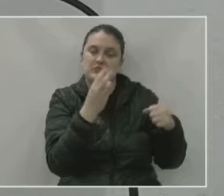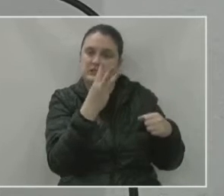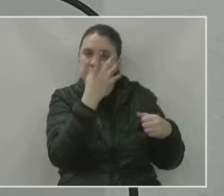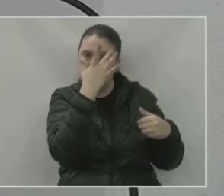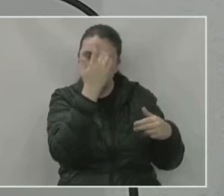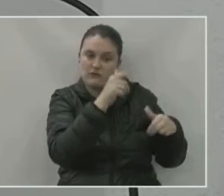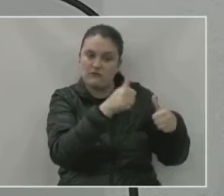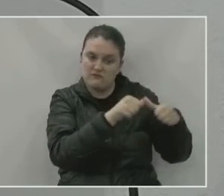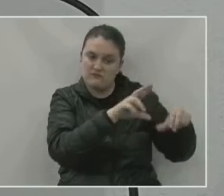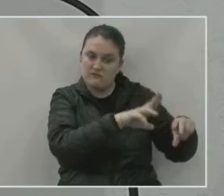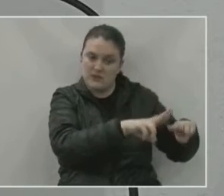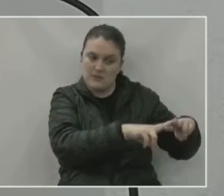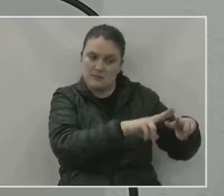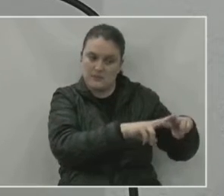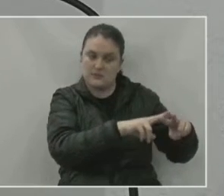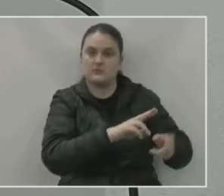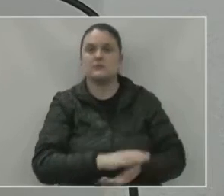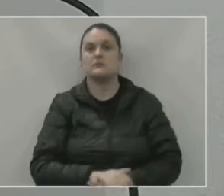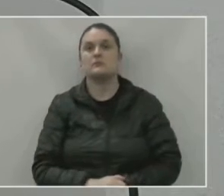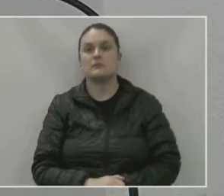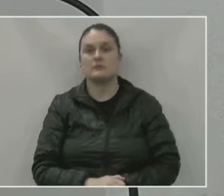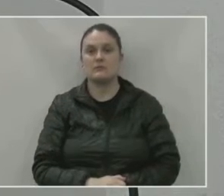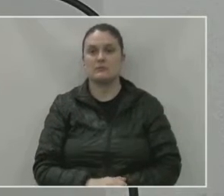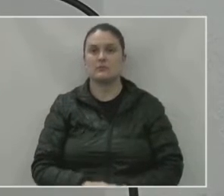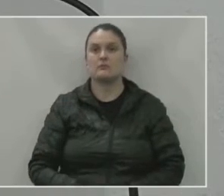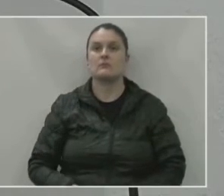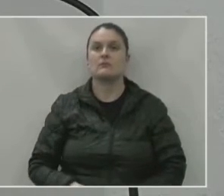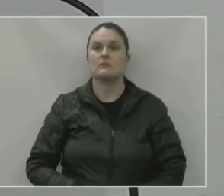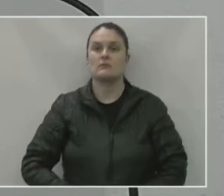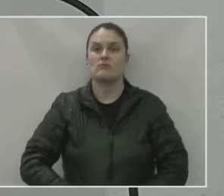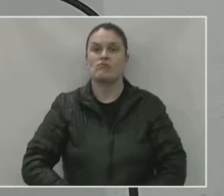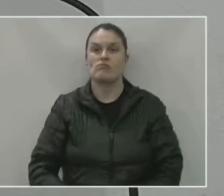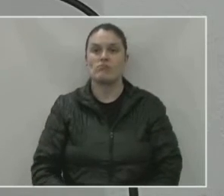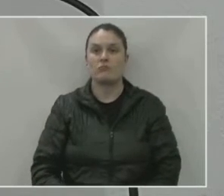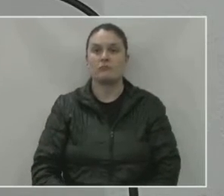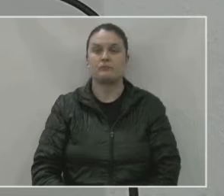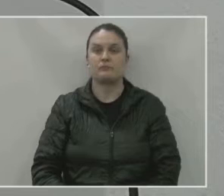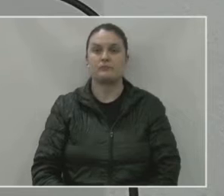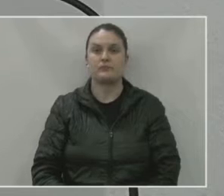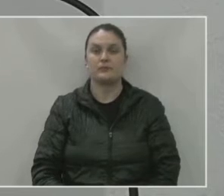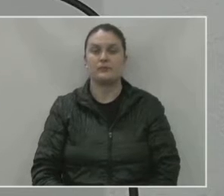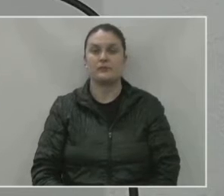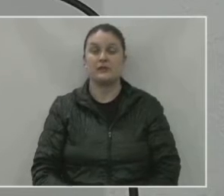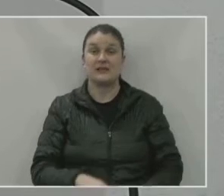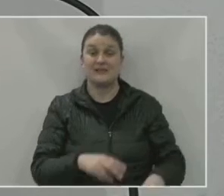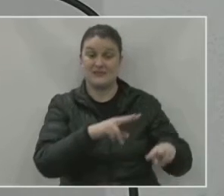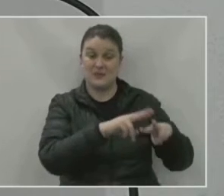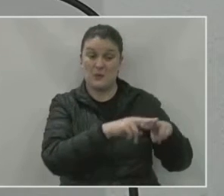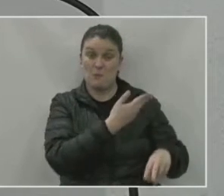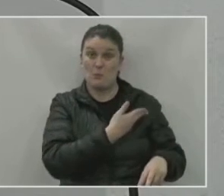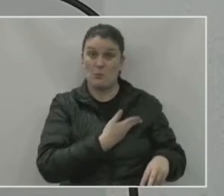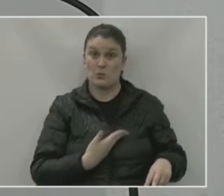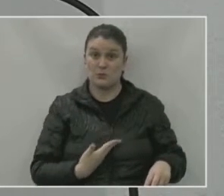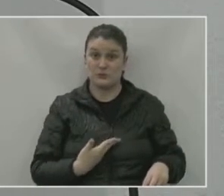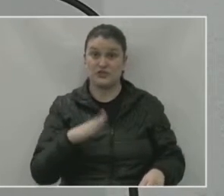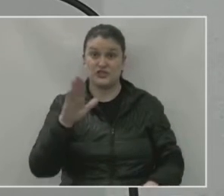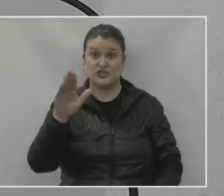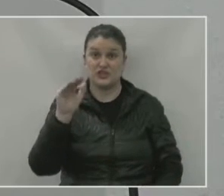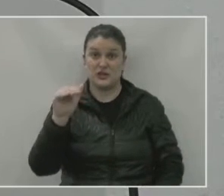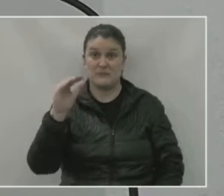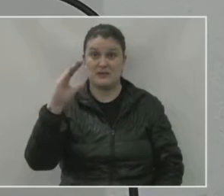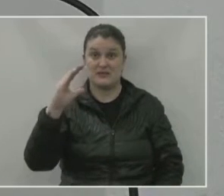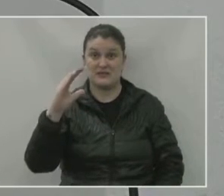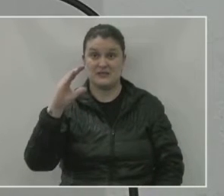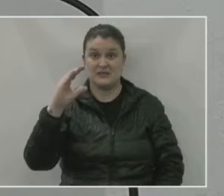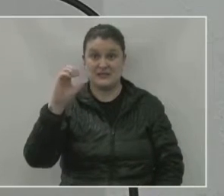3 traficantes seriam colocados na nossa cadeia. Cadeia pública, nós chamamos de SECAT,